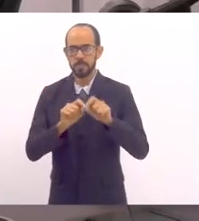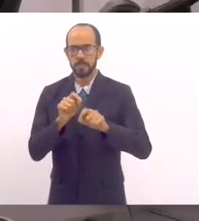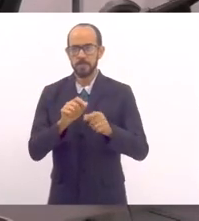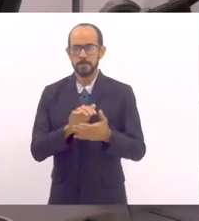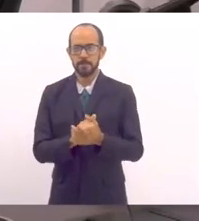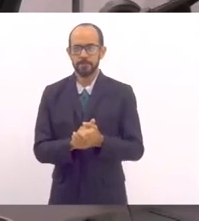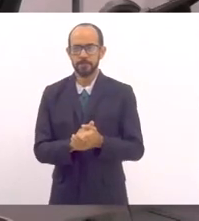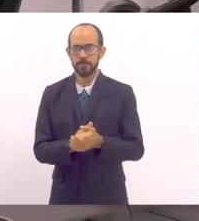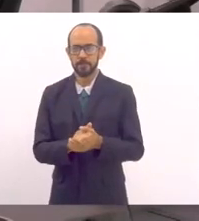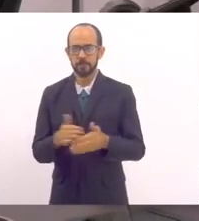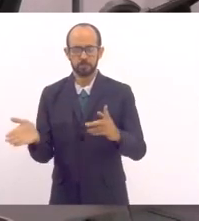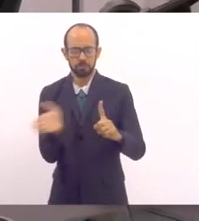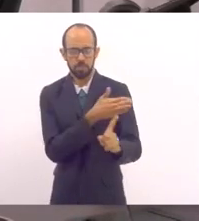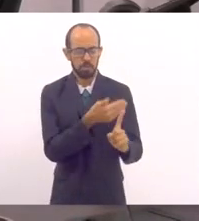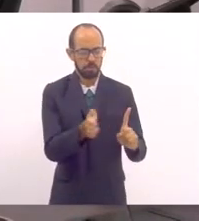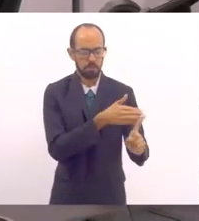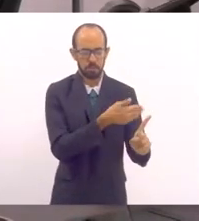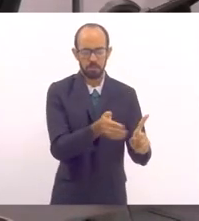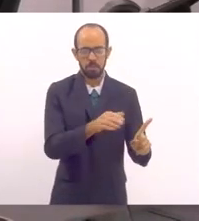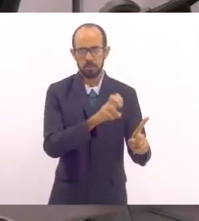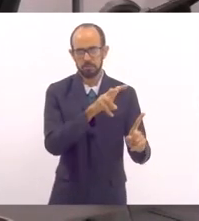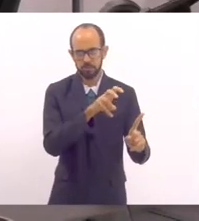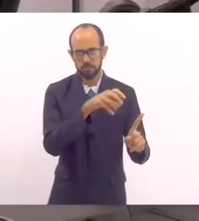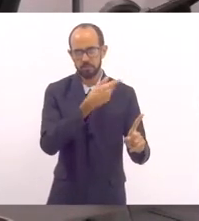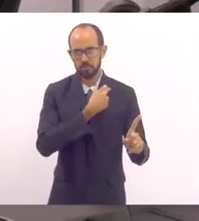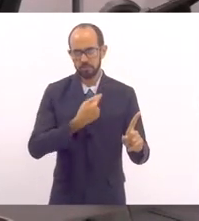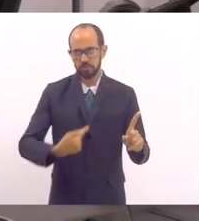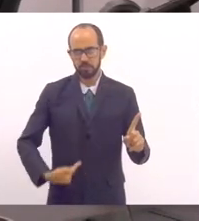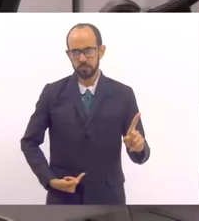a bater em relação ao governo, alguma situação...